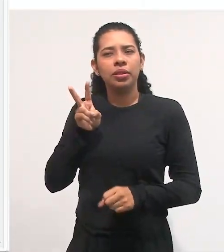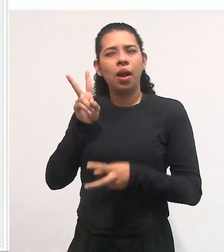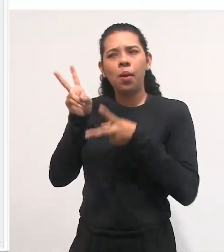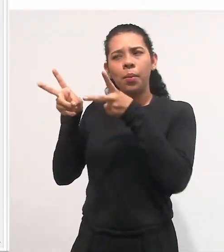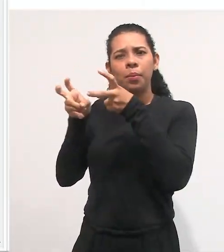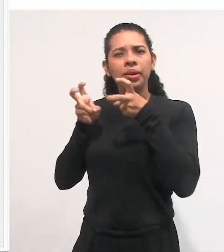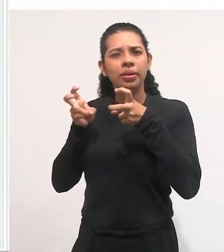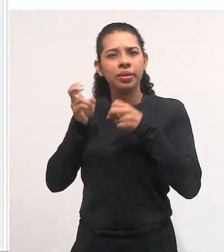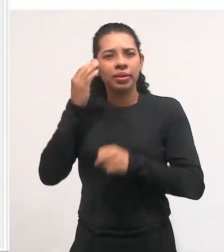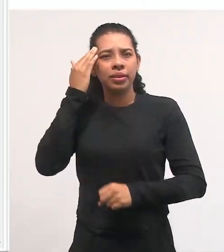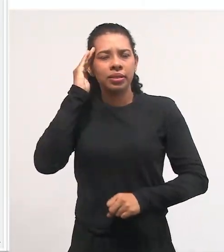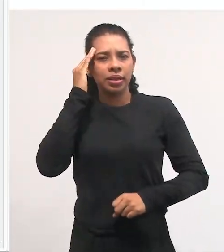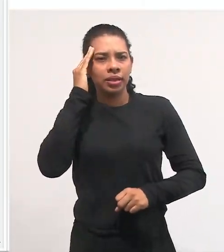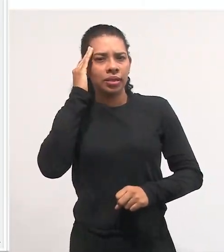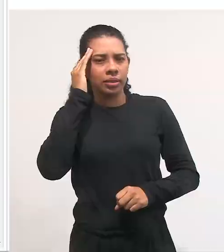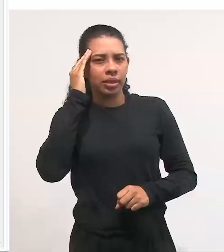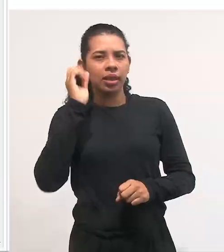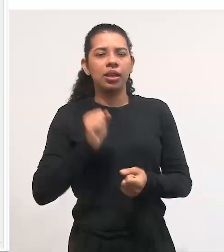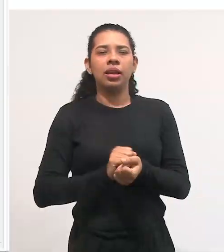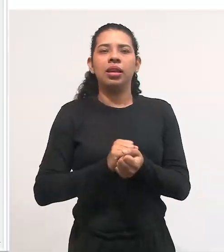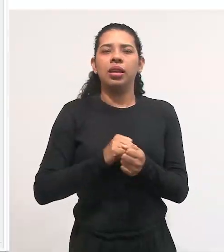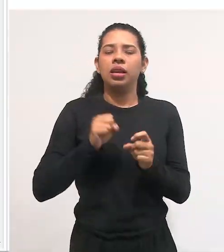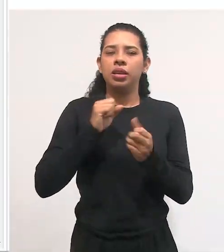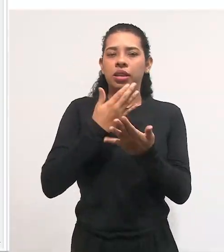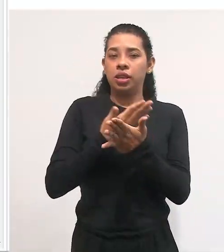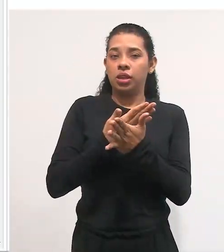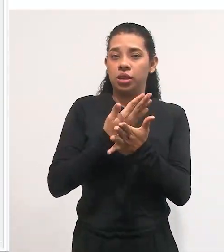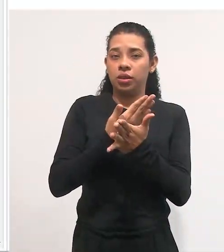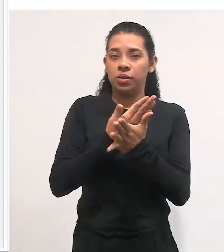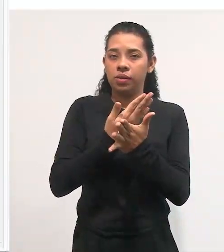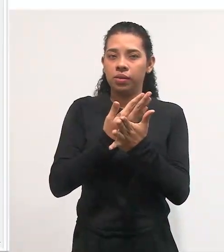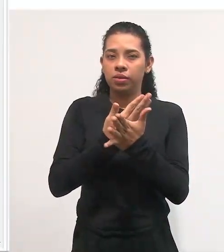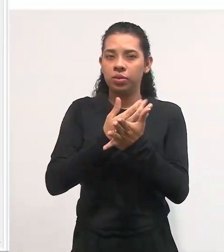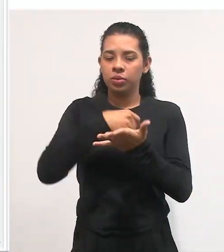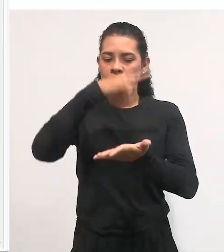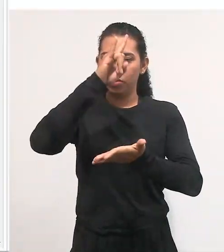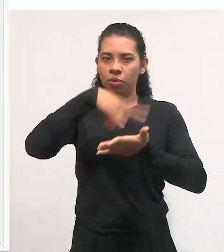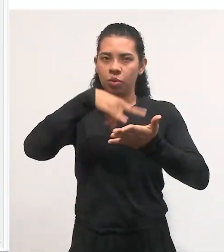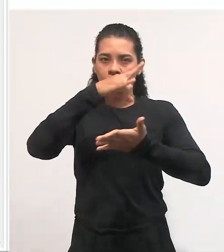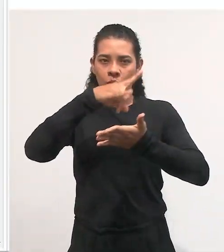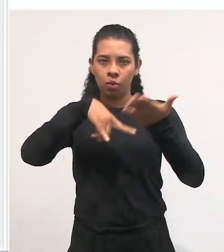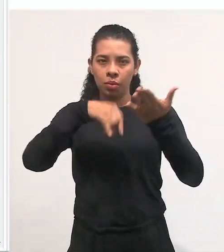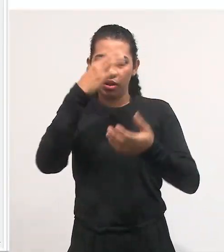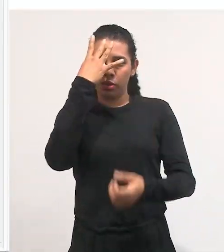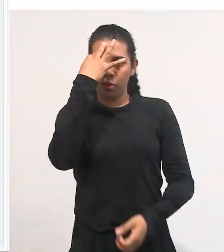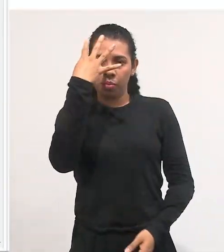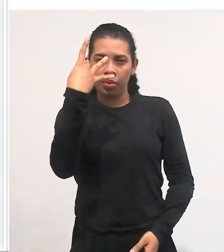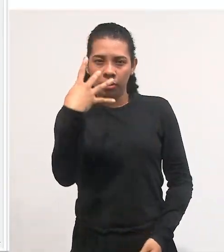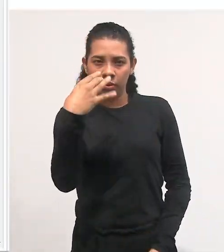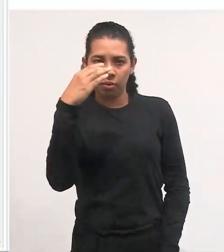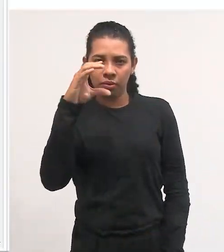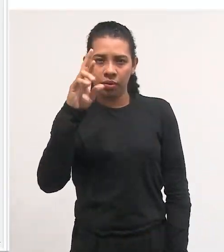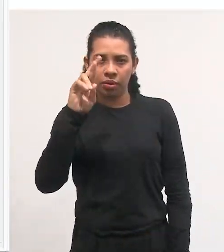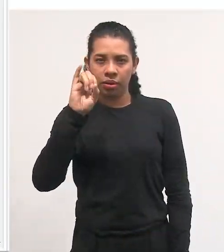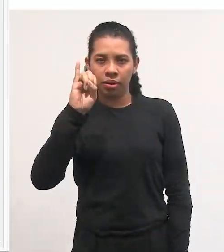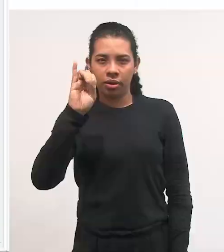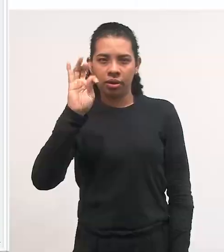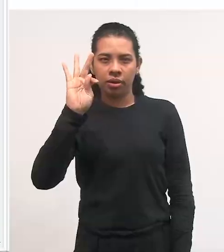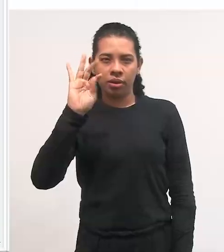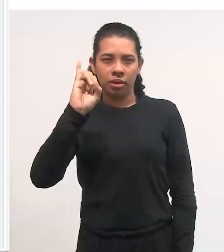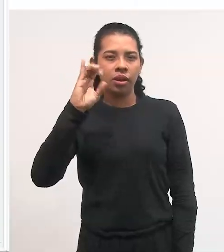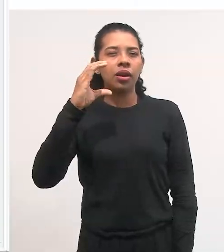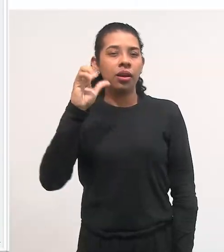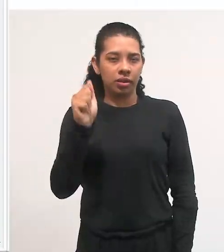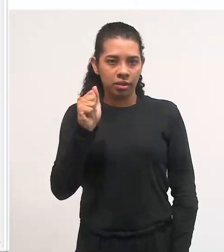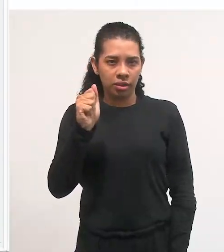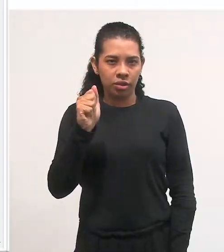uma perspectiva, a gente pode dizer que é uma perspectiva crítica, porque contempla aqui o exercício